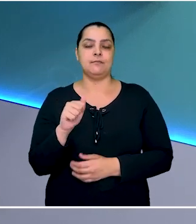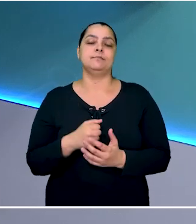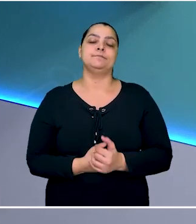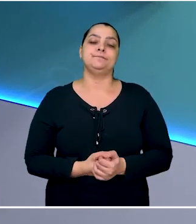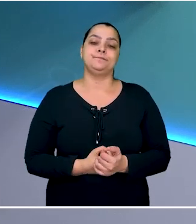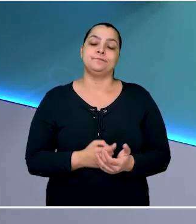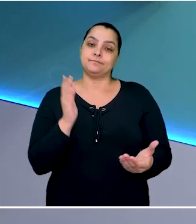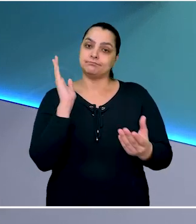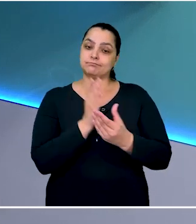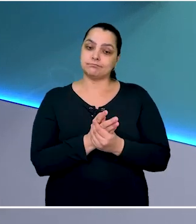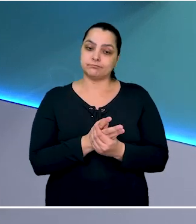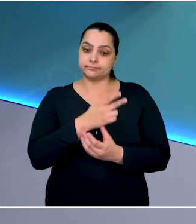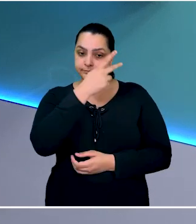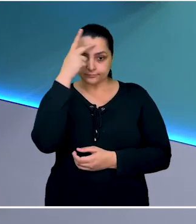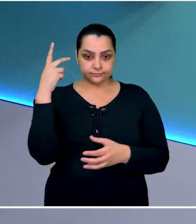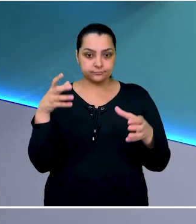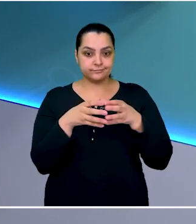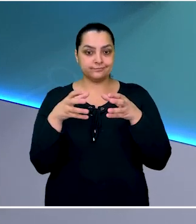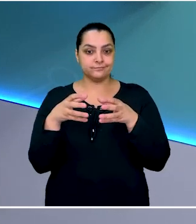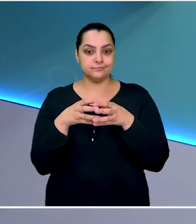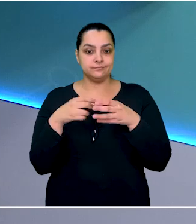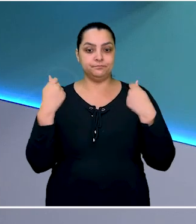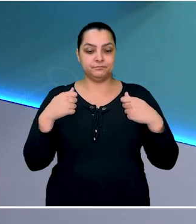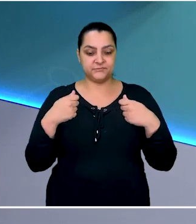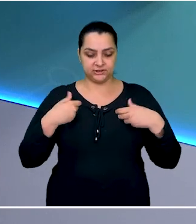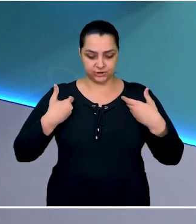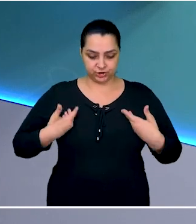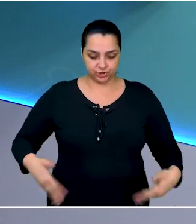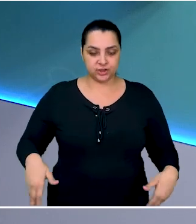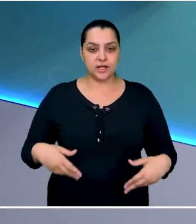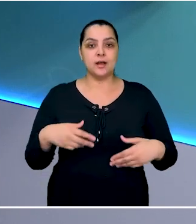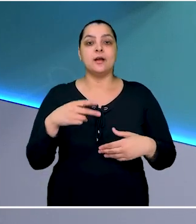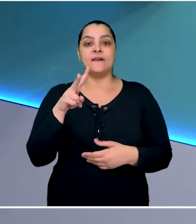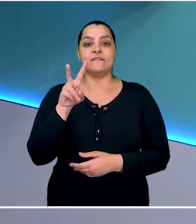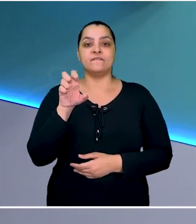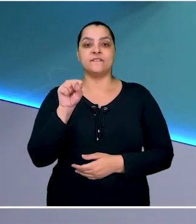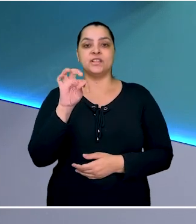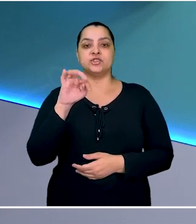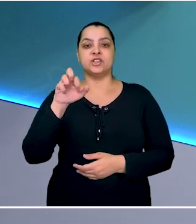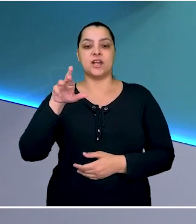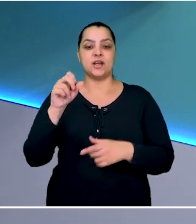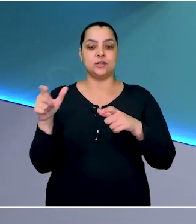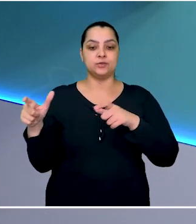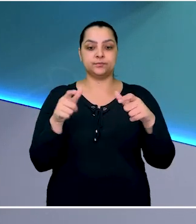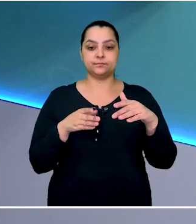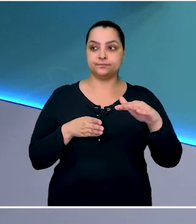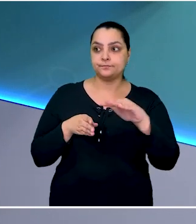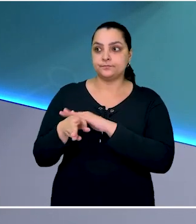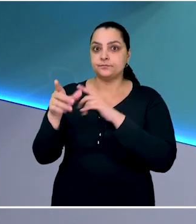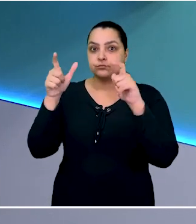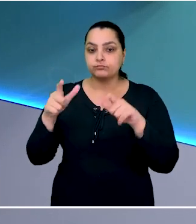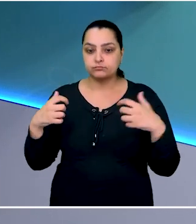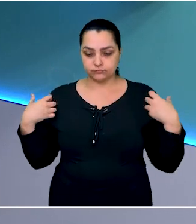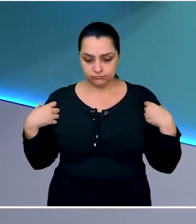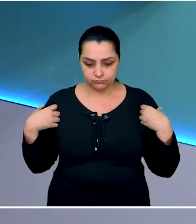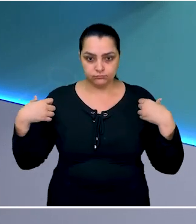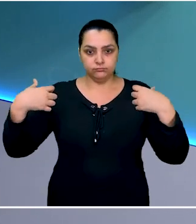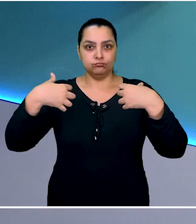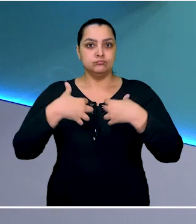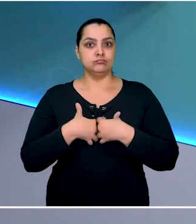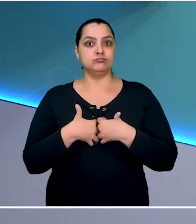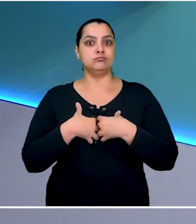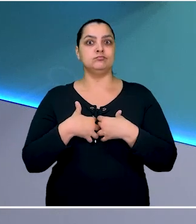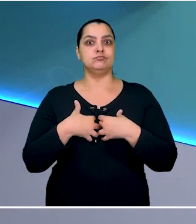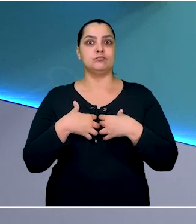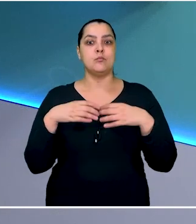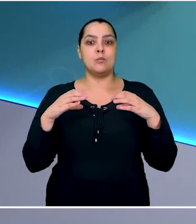De acordo com o processo, pessoas da equipe tinham de tirar a roupa no vestiário e se deslocar até o local onde colocariam a vestimenta